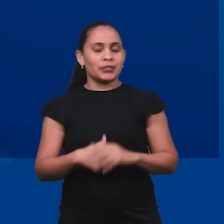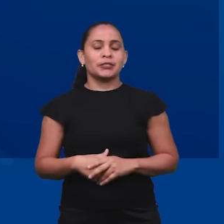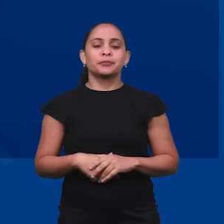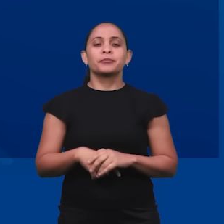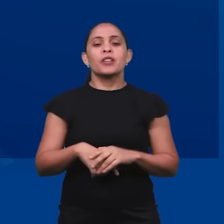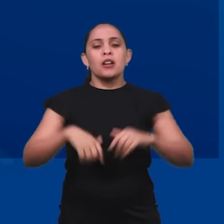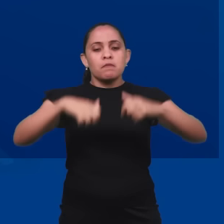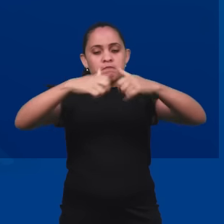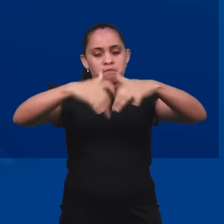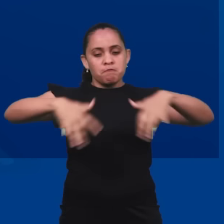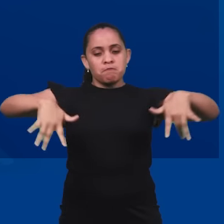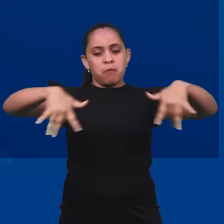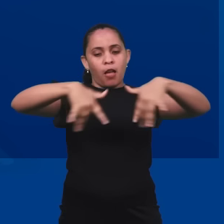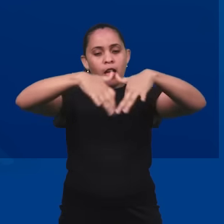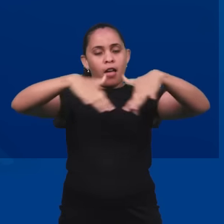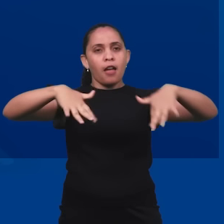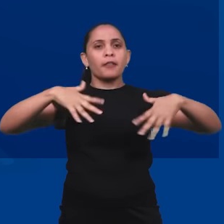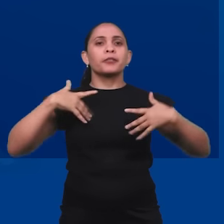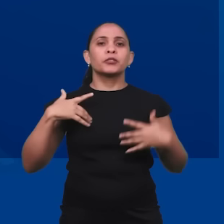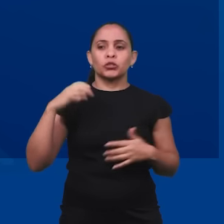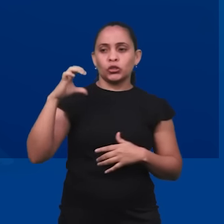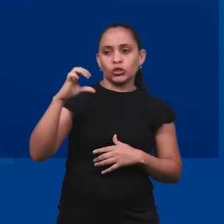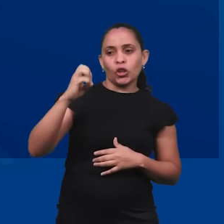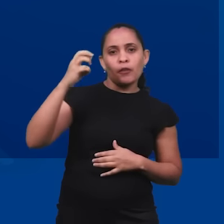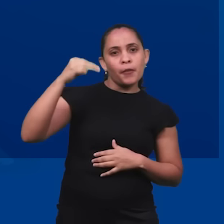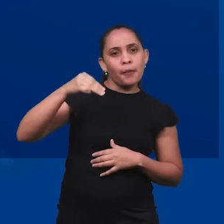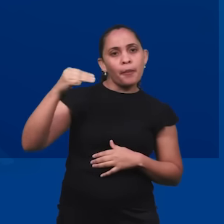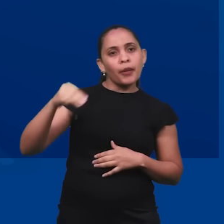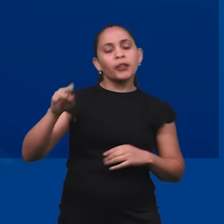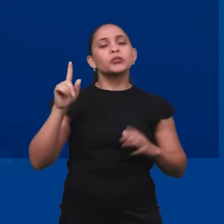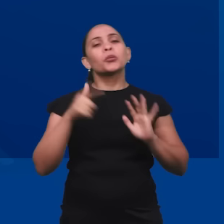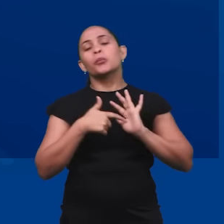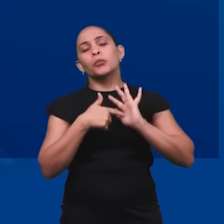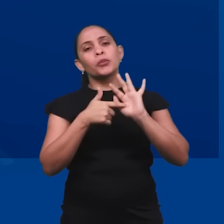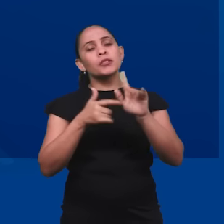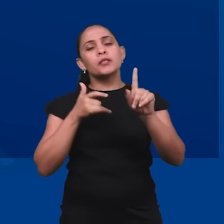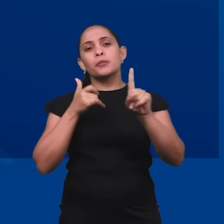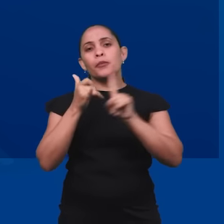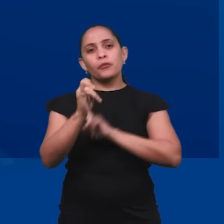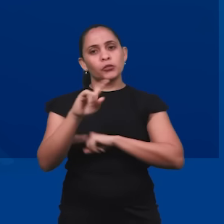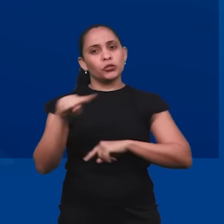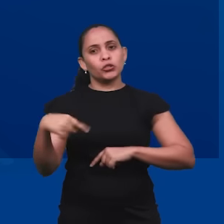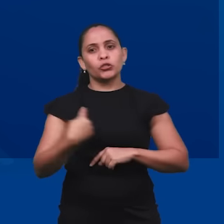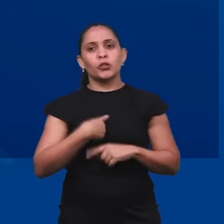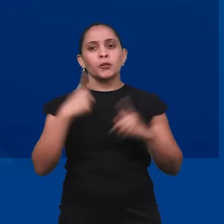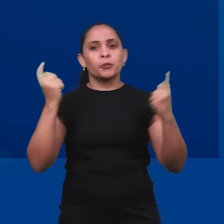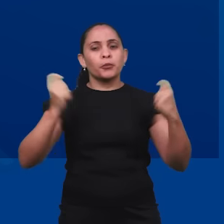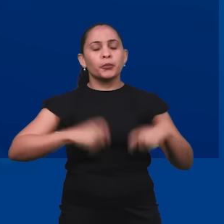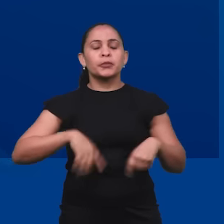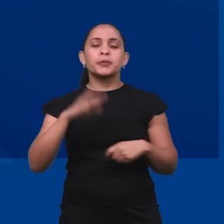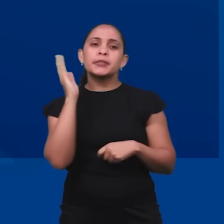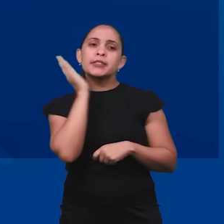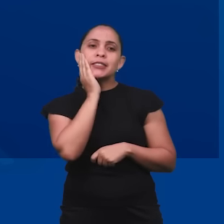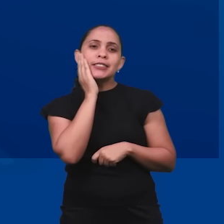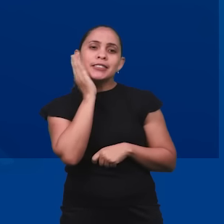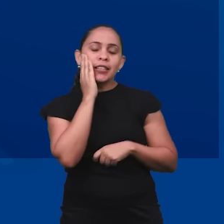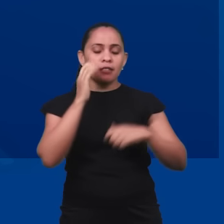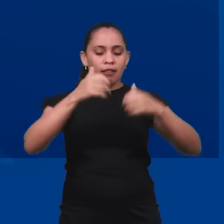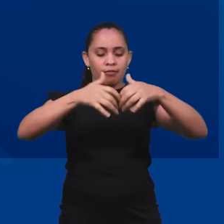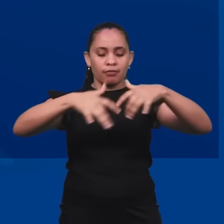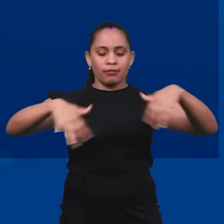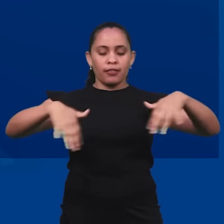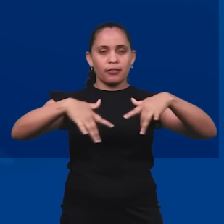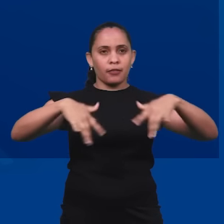porta de 20 côvados, que equivale a 9 metros, profeticamente nós podemos entender que esta